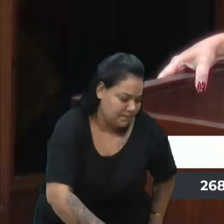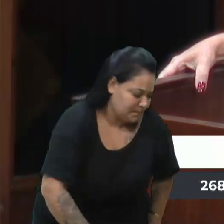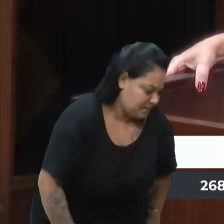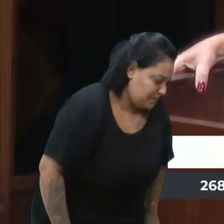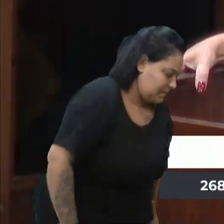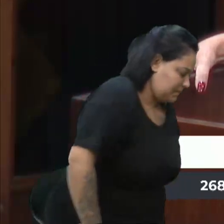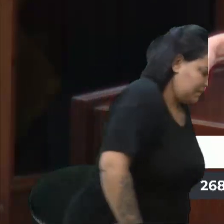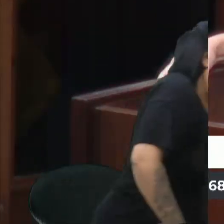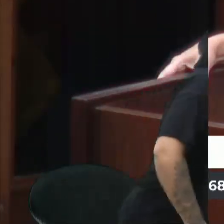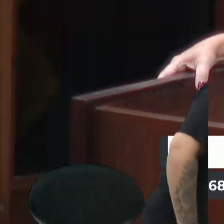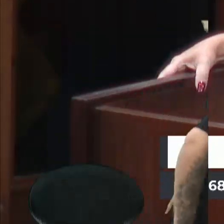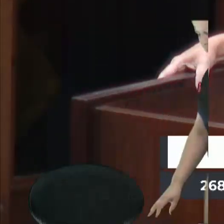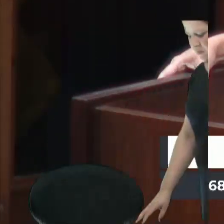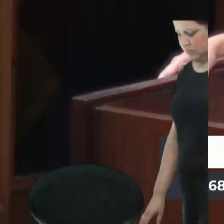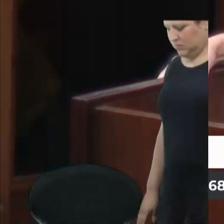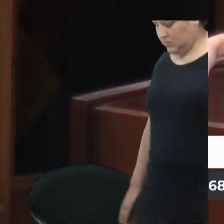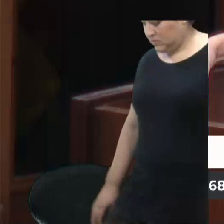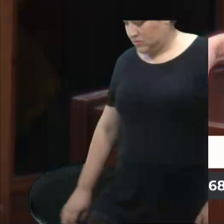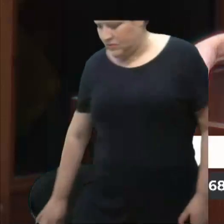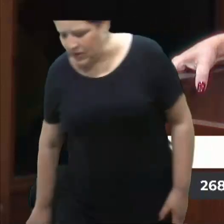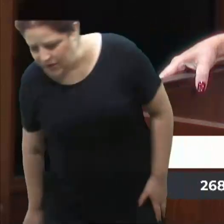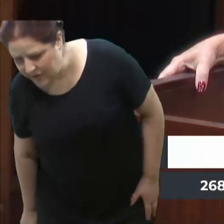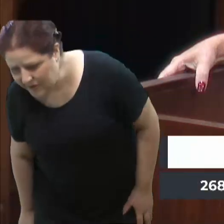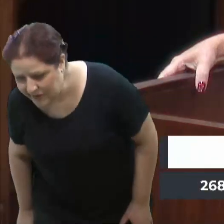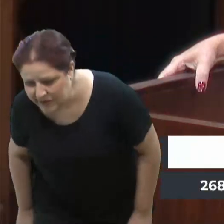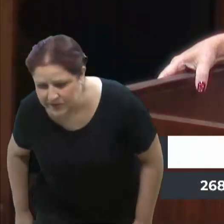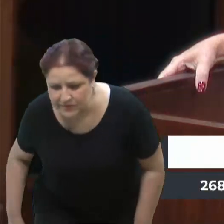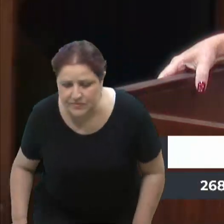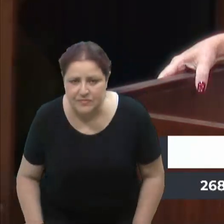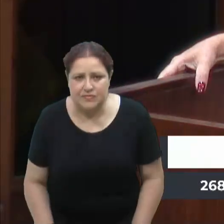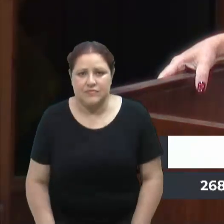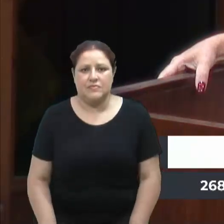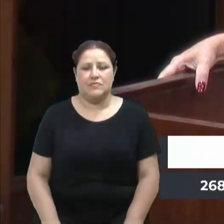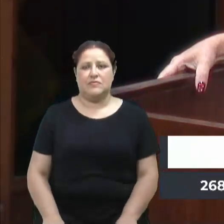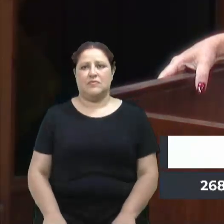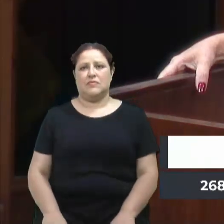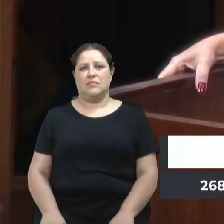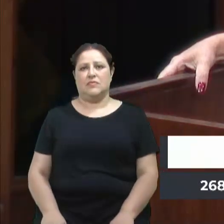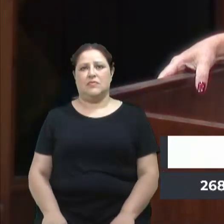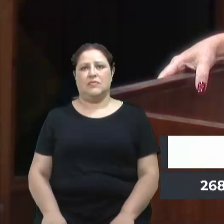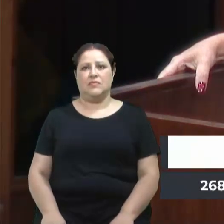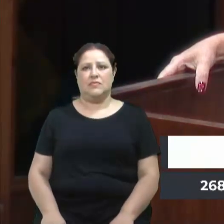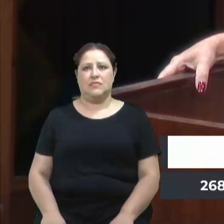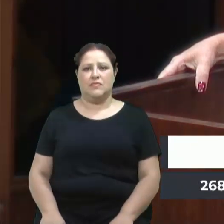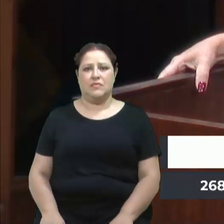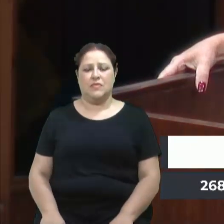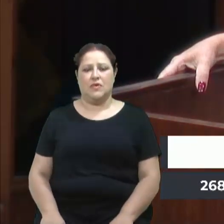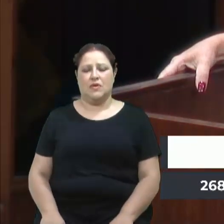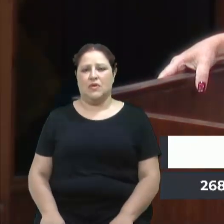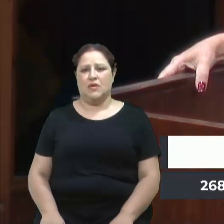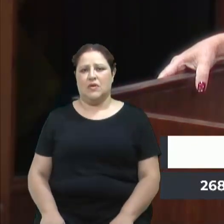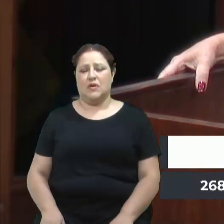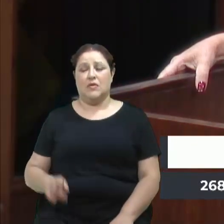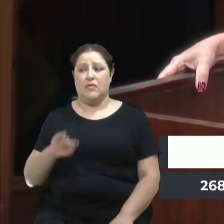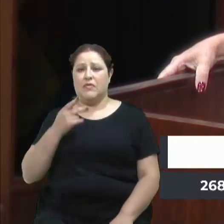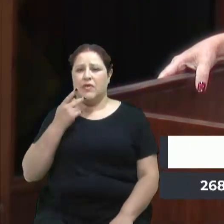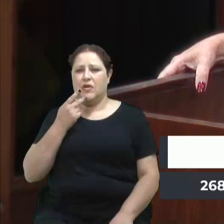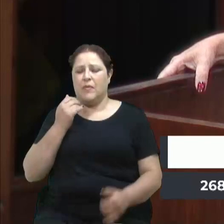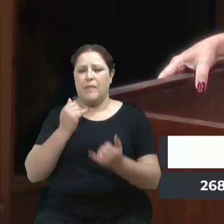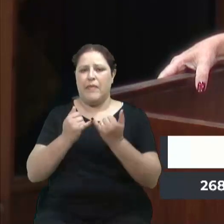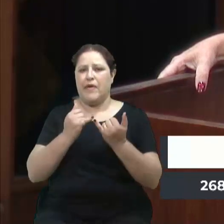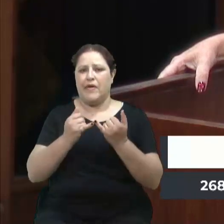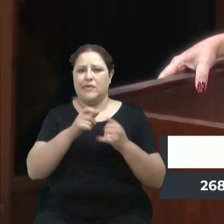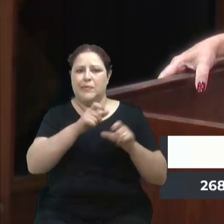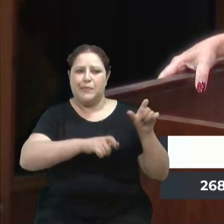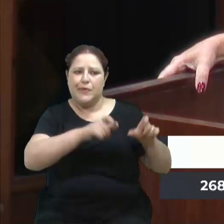tivesse trabalhador na cidade, na serra, que não aceita trabalhar porque com condições adequadas,